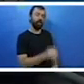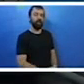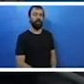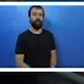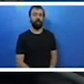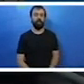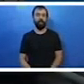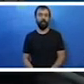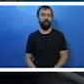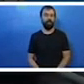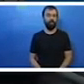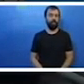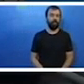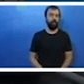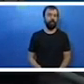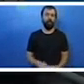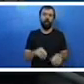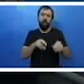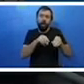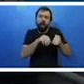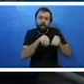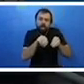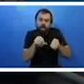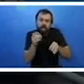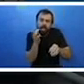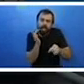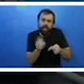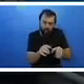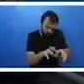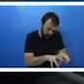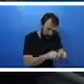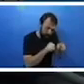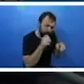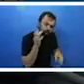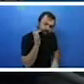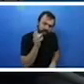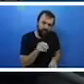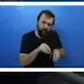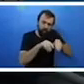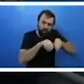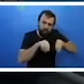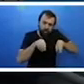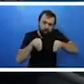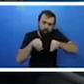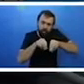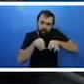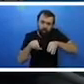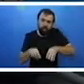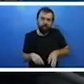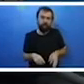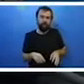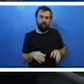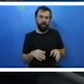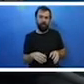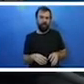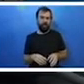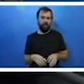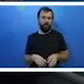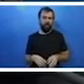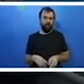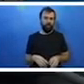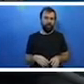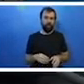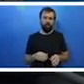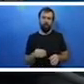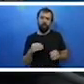O ouro, ele era em pozinho, né? Coletava ali do chão, das águas lá, como a gente aprendeu. E o pessoal